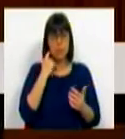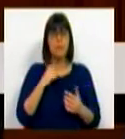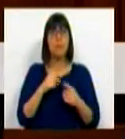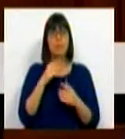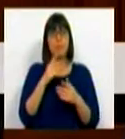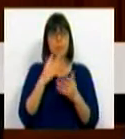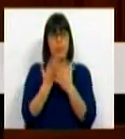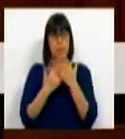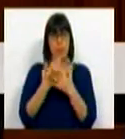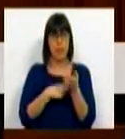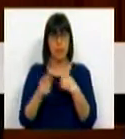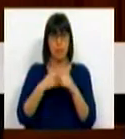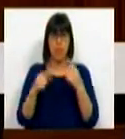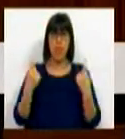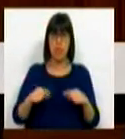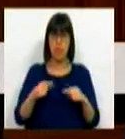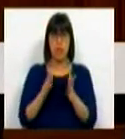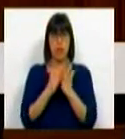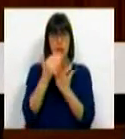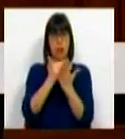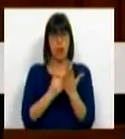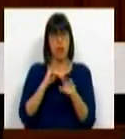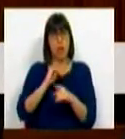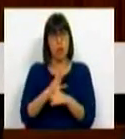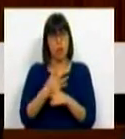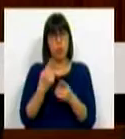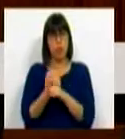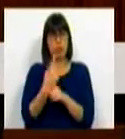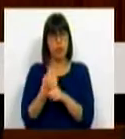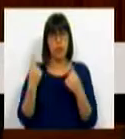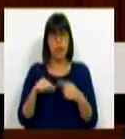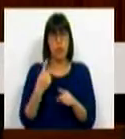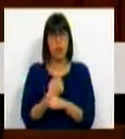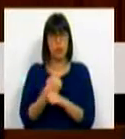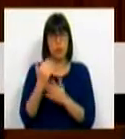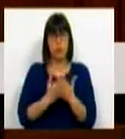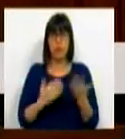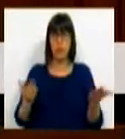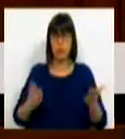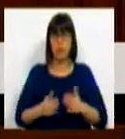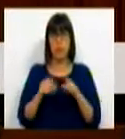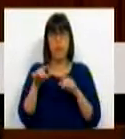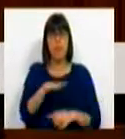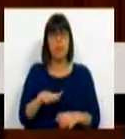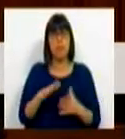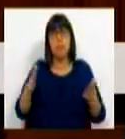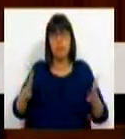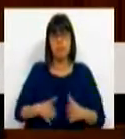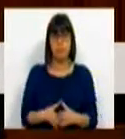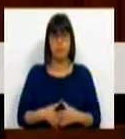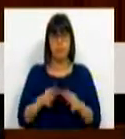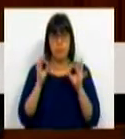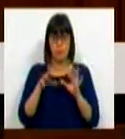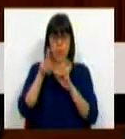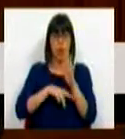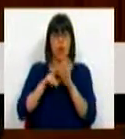a exposição ao mercado imobiliário existia, mas a carteira tinha outro tipo de exposições. E, portanto, e nesse contexto, nos